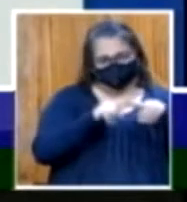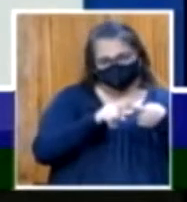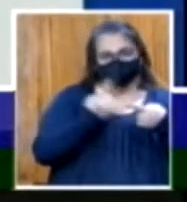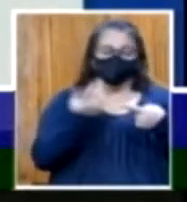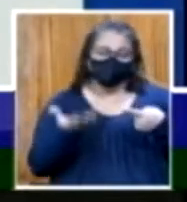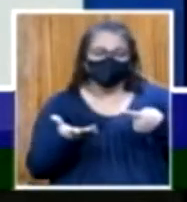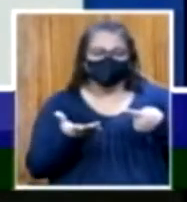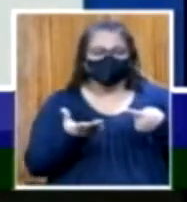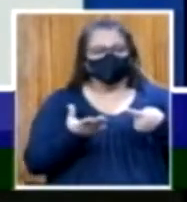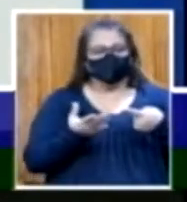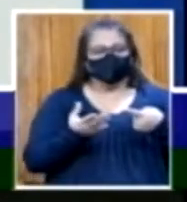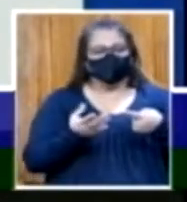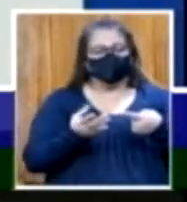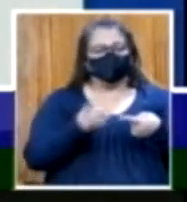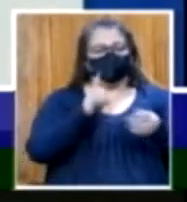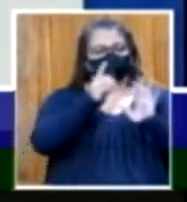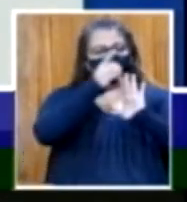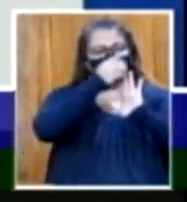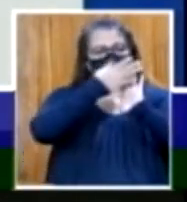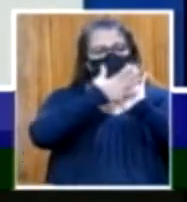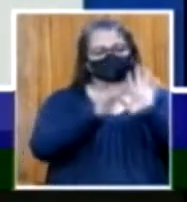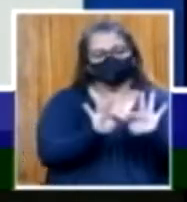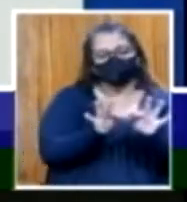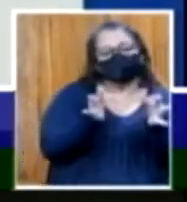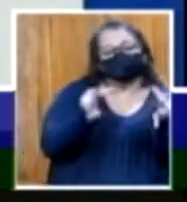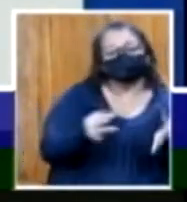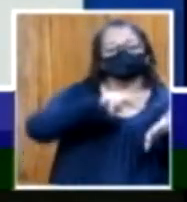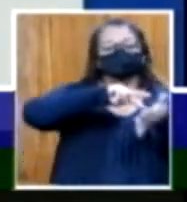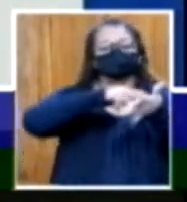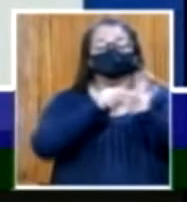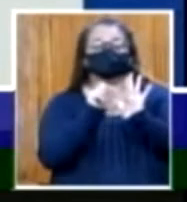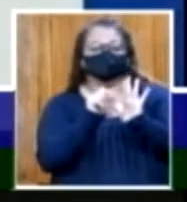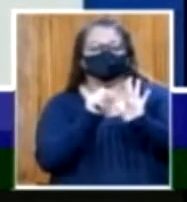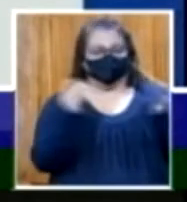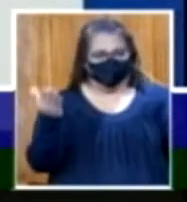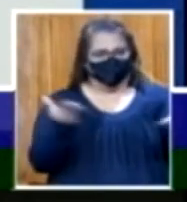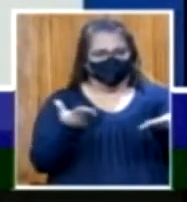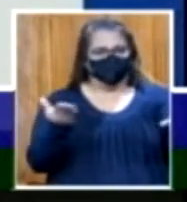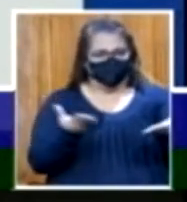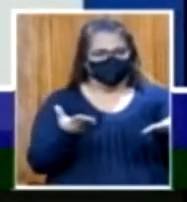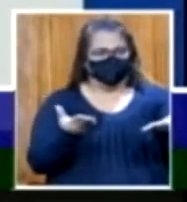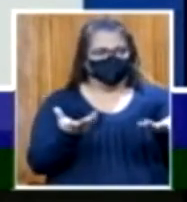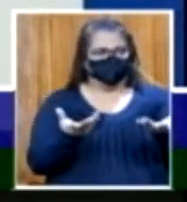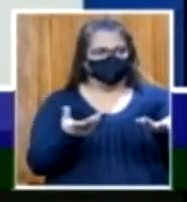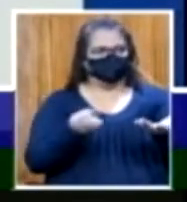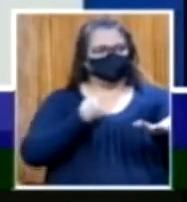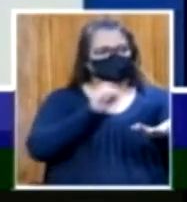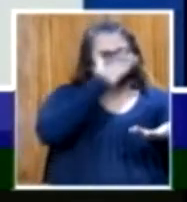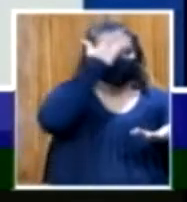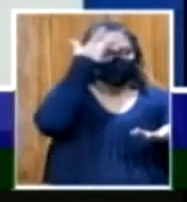é a declaração simplificada, que significa o quê? Hoje, para